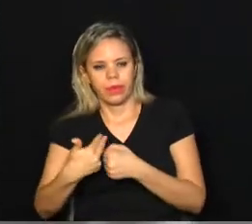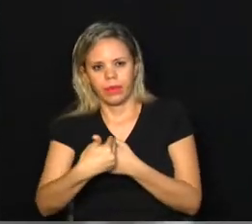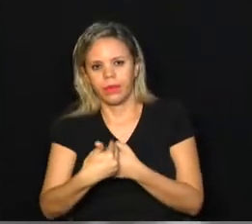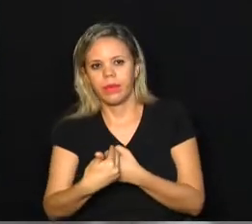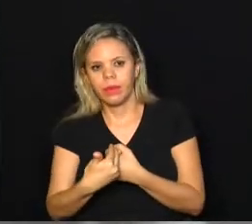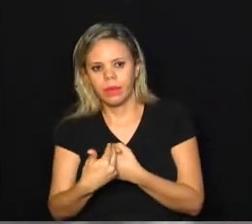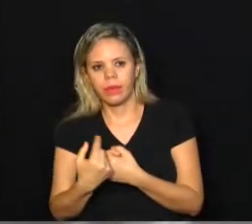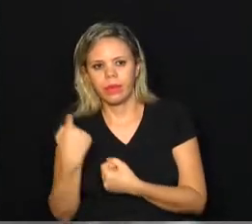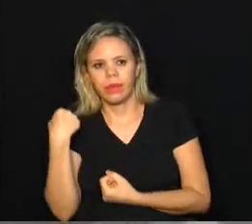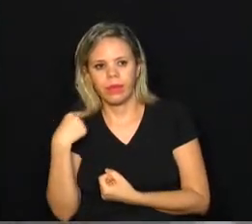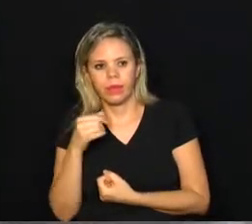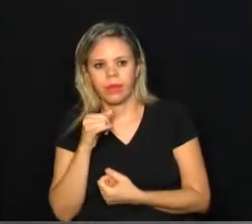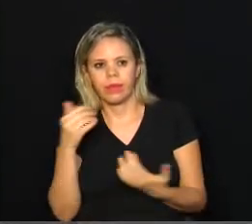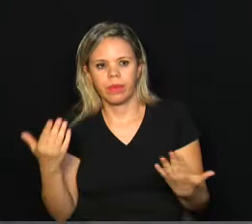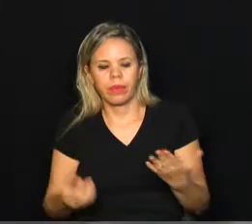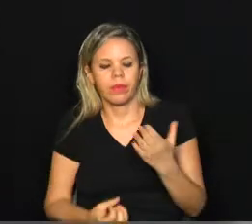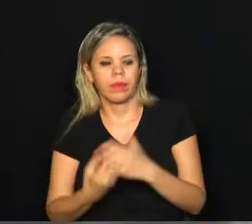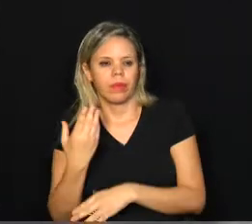mesmo. Originalmente